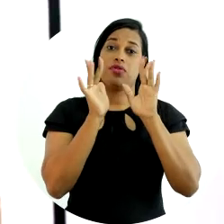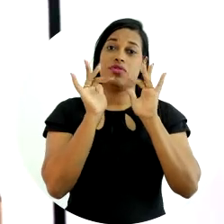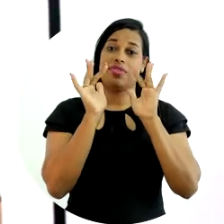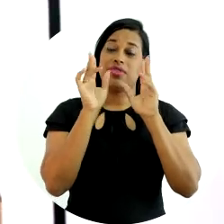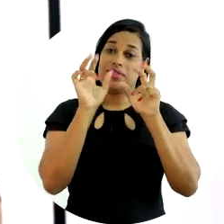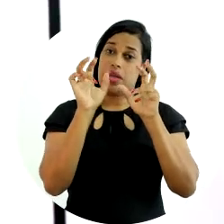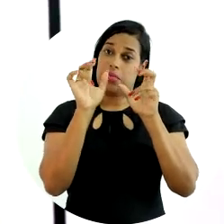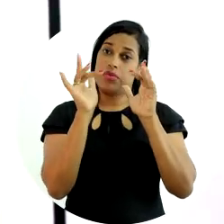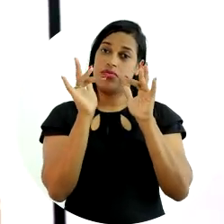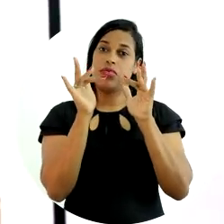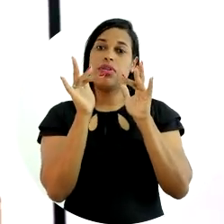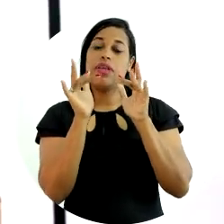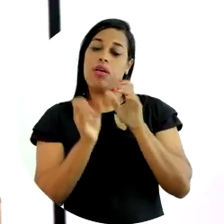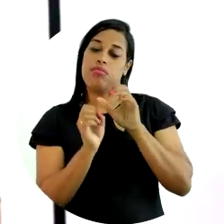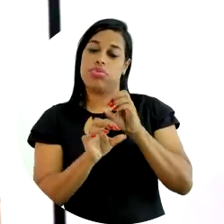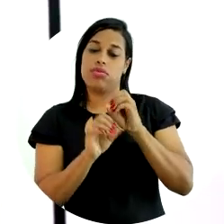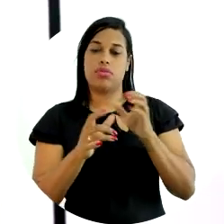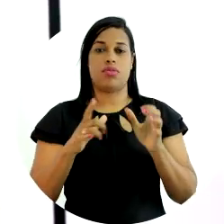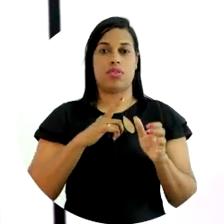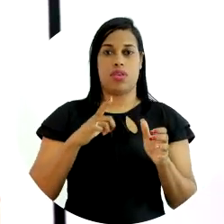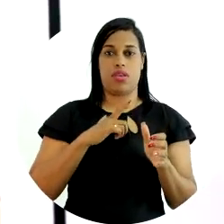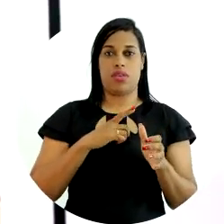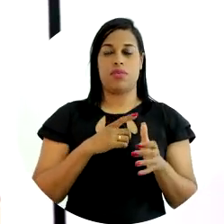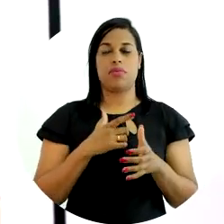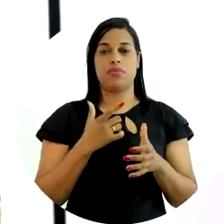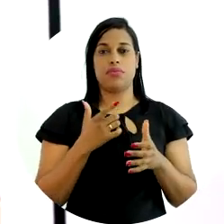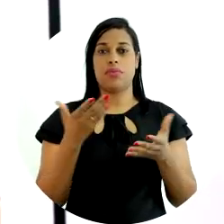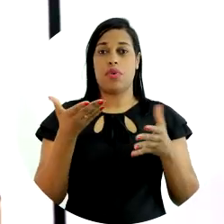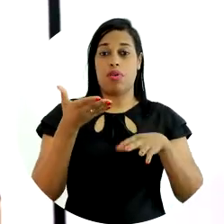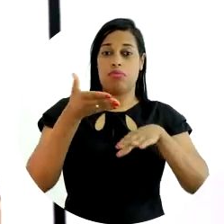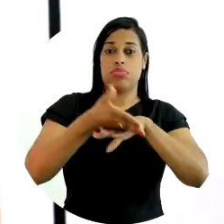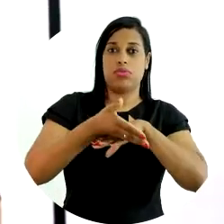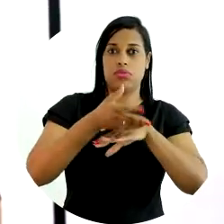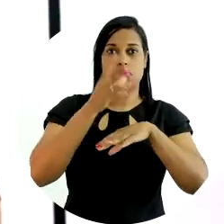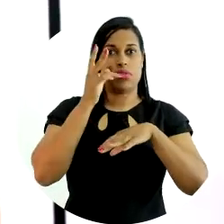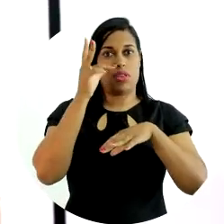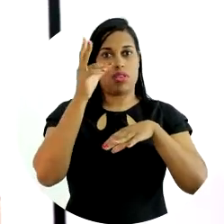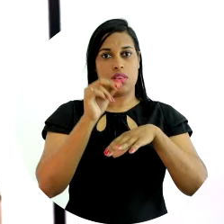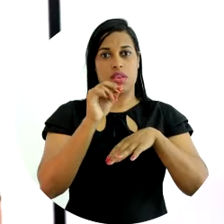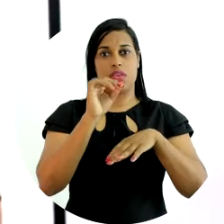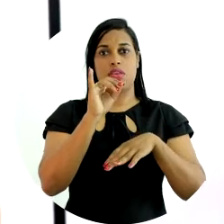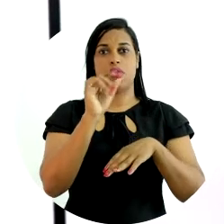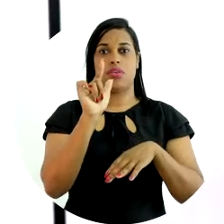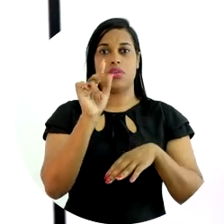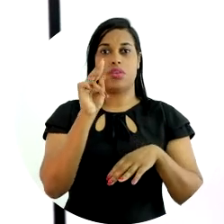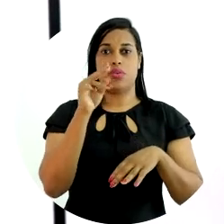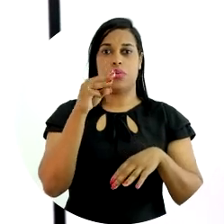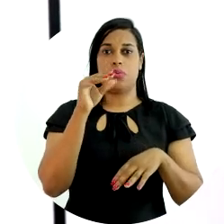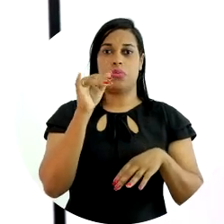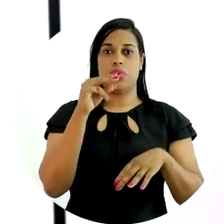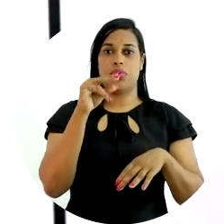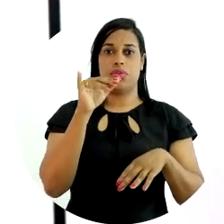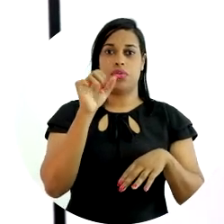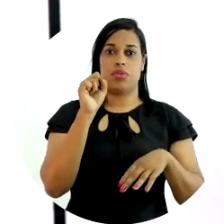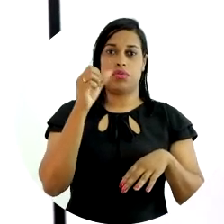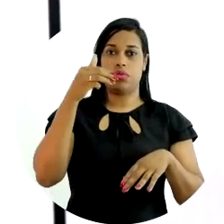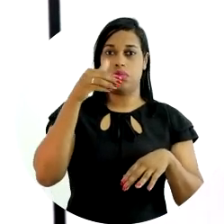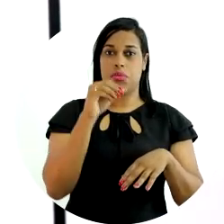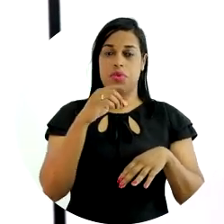primeiros tipos de funcionários da educação que surgiram. Com a introdução da ideia do iluminismo, houve uma profunda